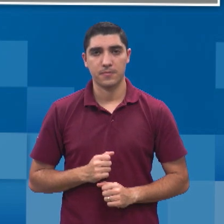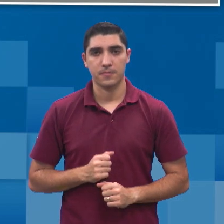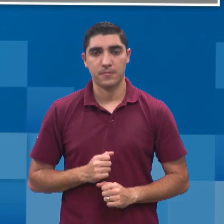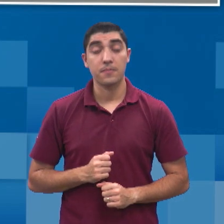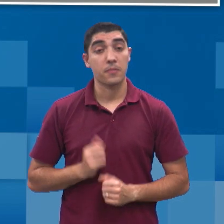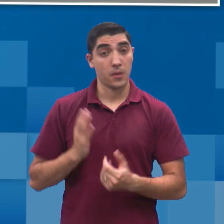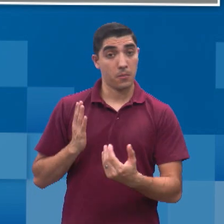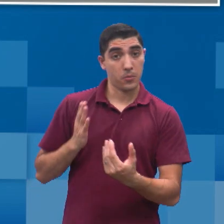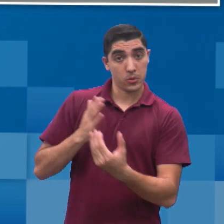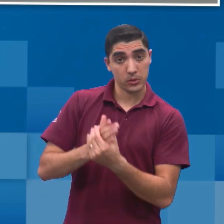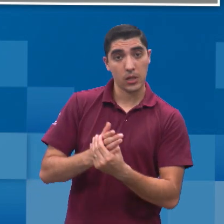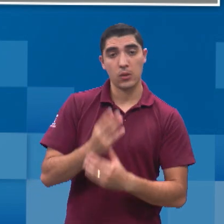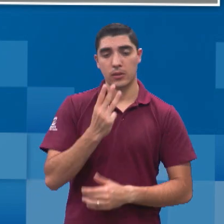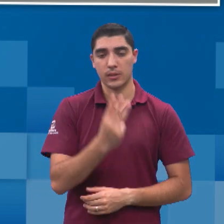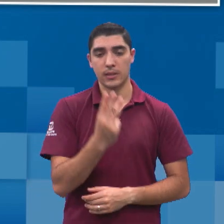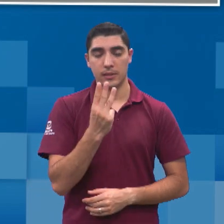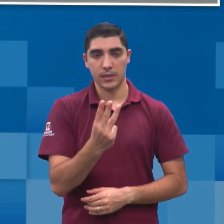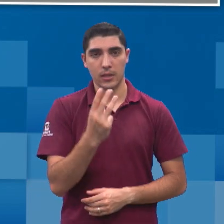Processo número